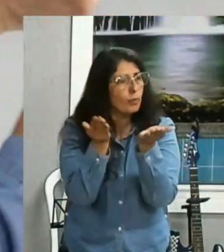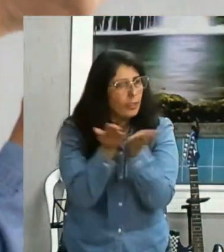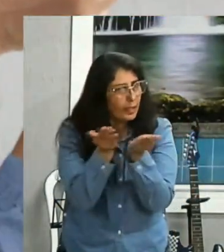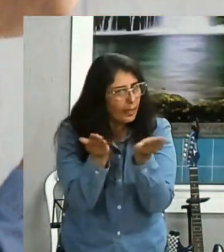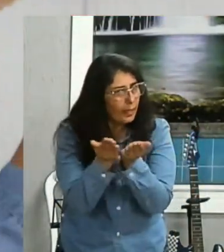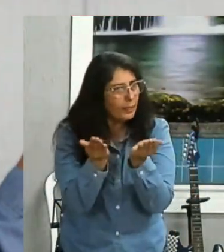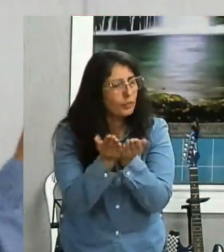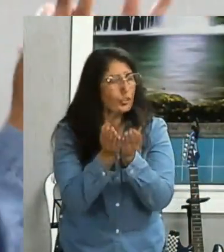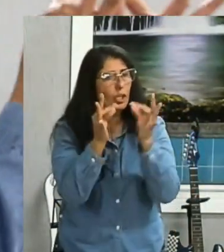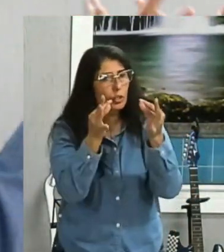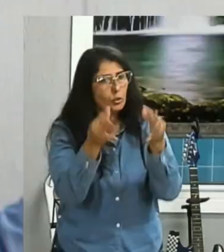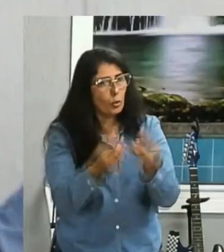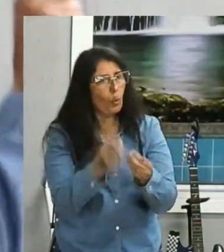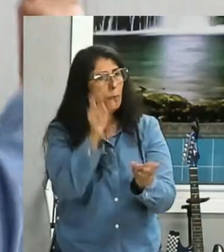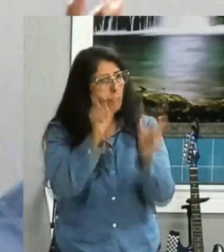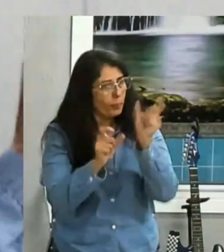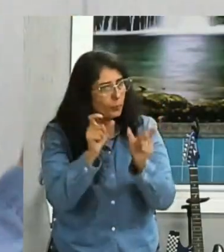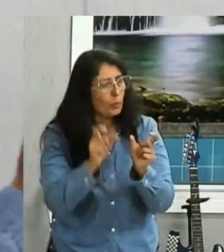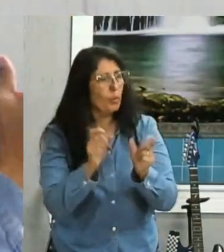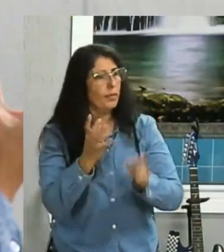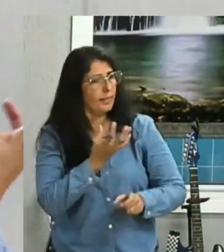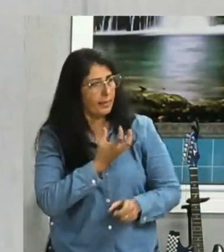por aqueles que foram salvos.